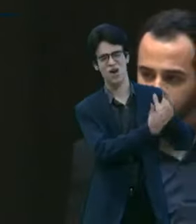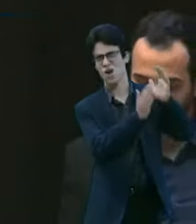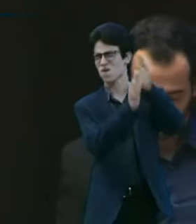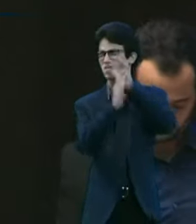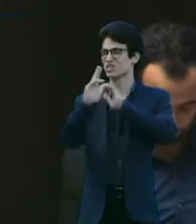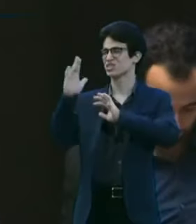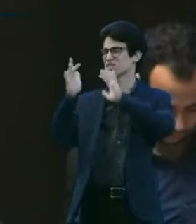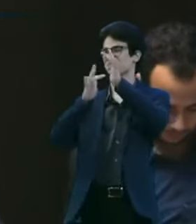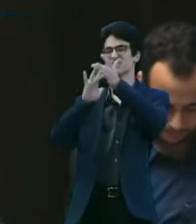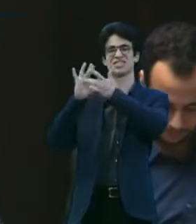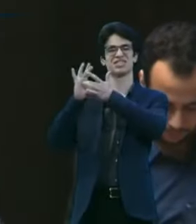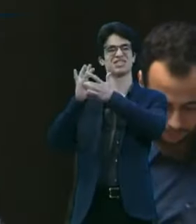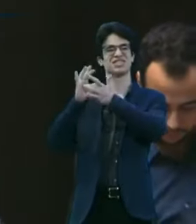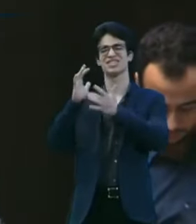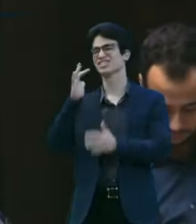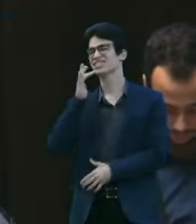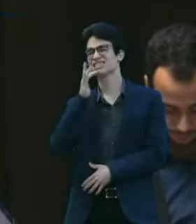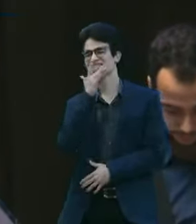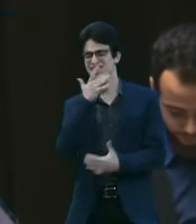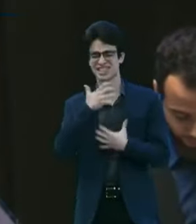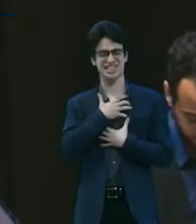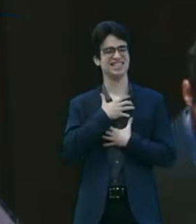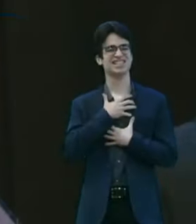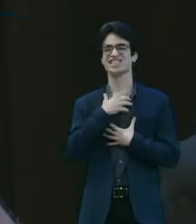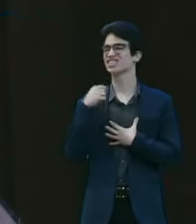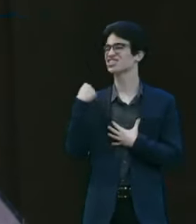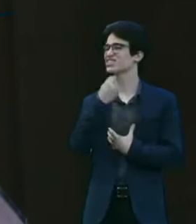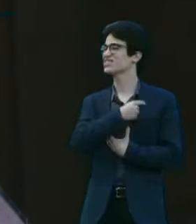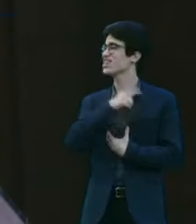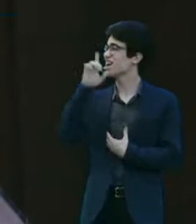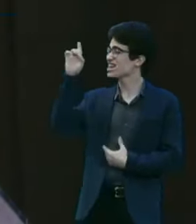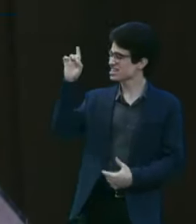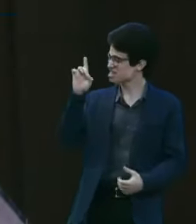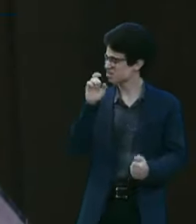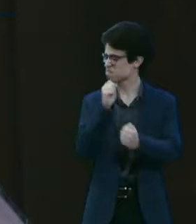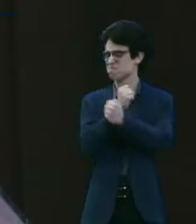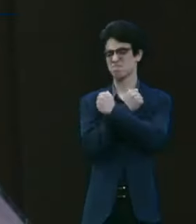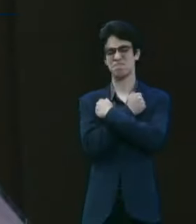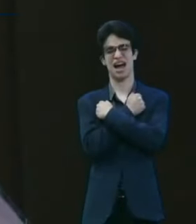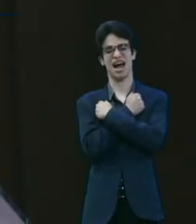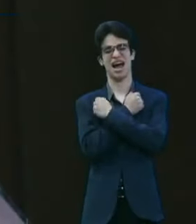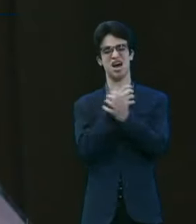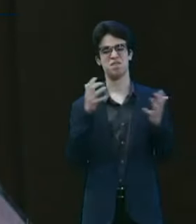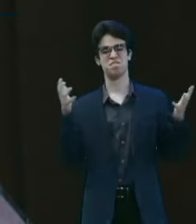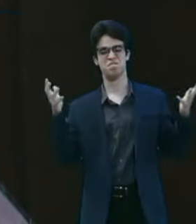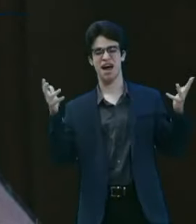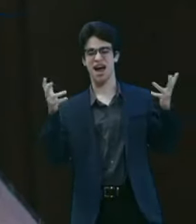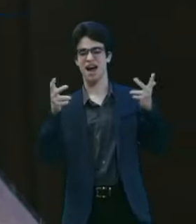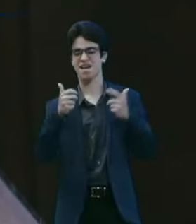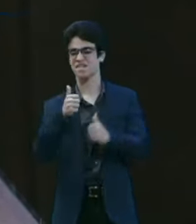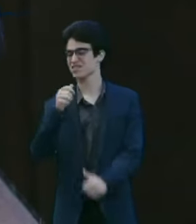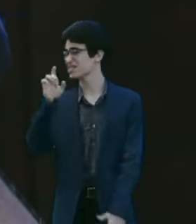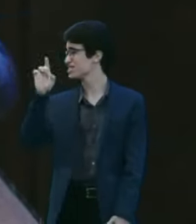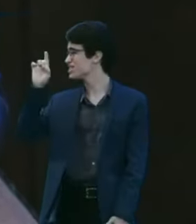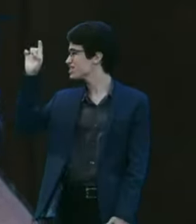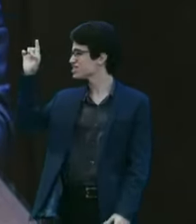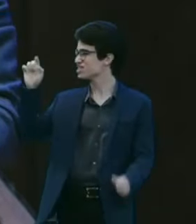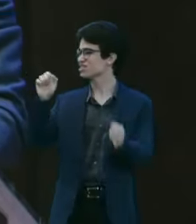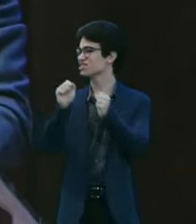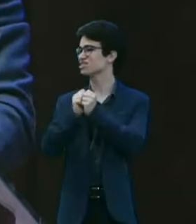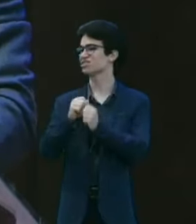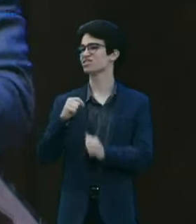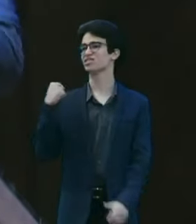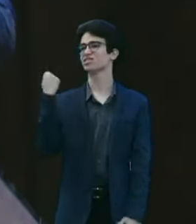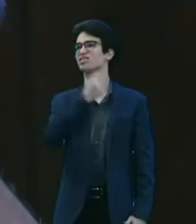Como é gostoso se sentir envolvido, abraçado pela presença de Deus. Ele está entre